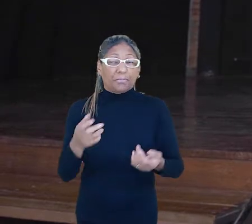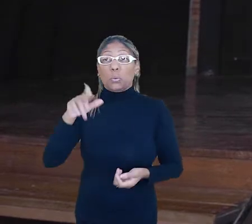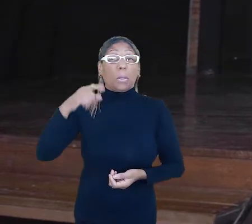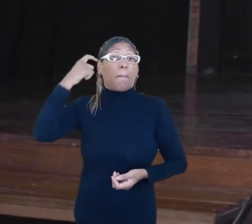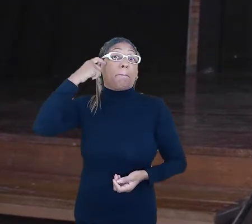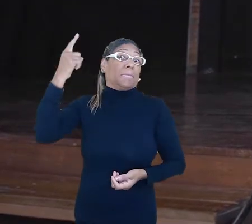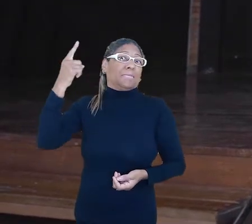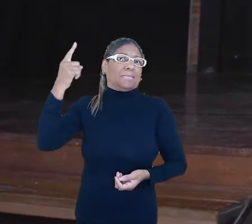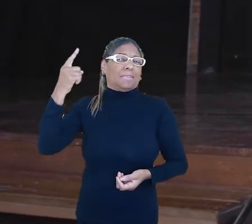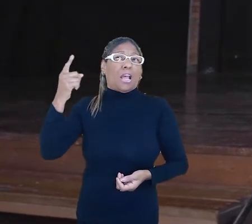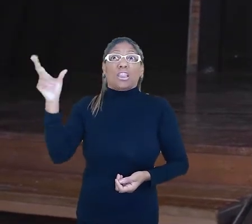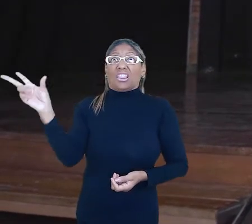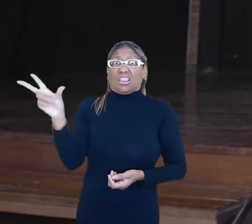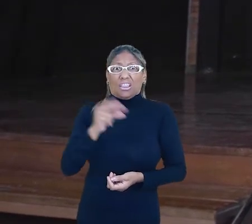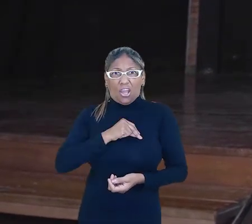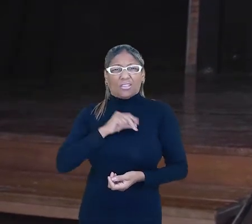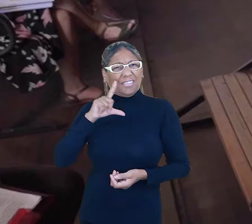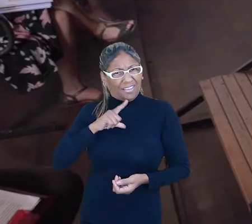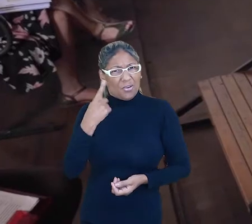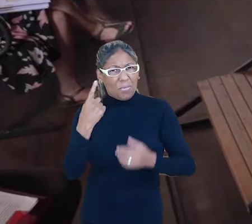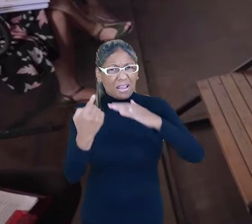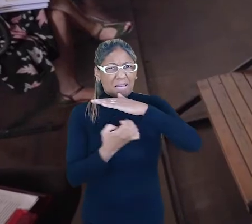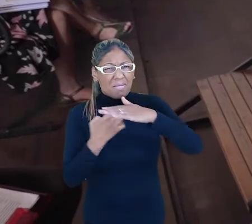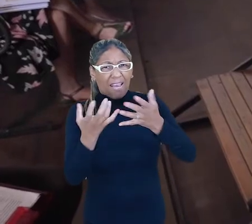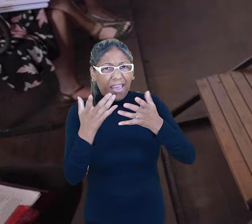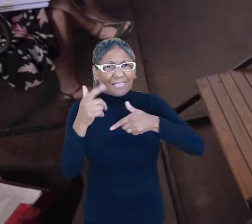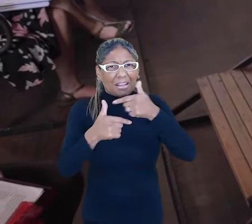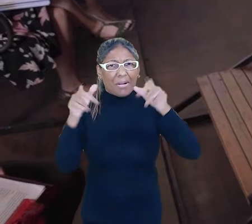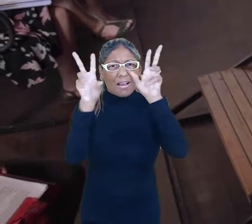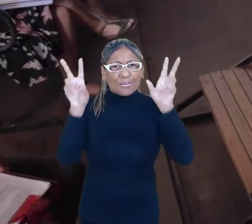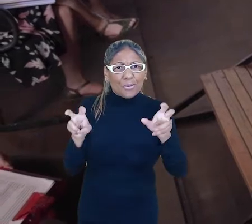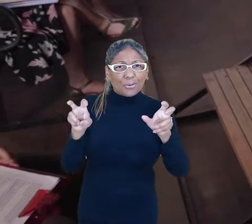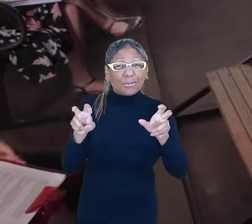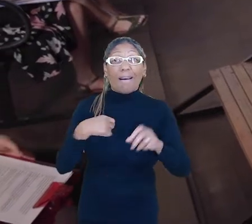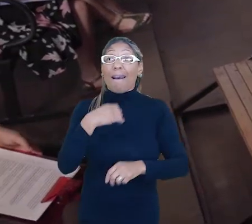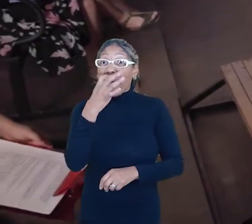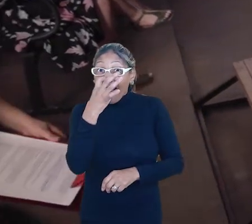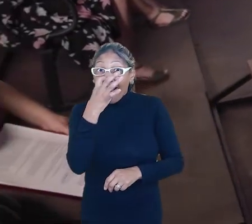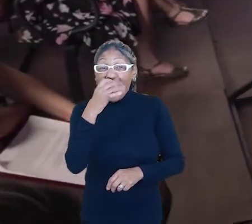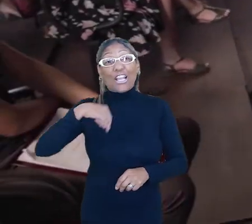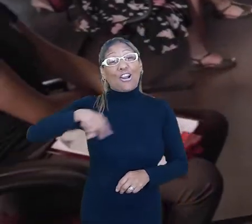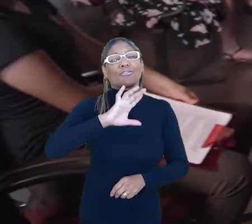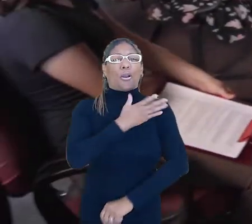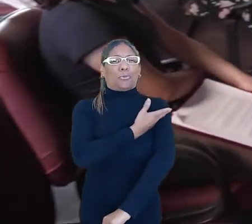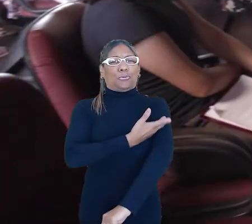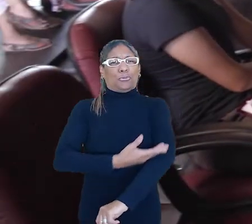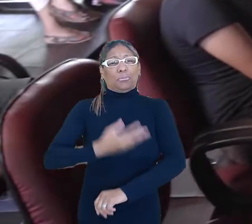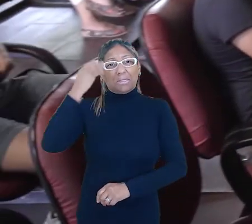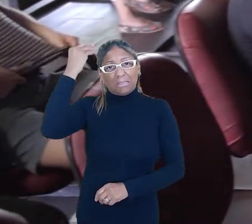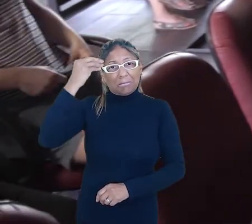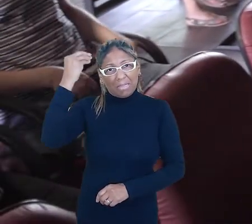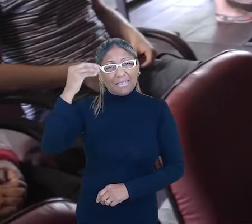coisa que eles nunca imaginaram, que por exemplo, nossa, então quer dizer que tem uma empresa que gostaria de trabalhar tal temática que a gente trabalha, que a gente